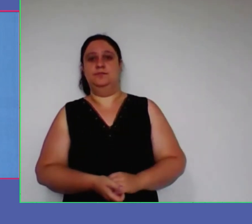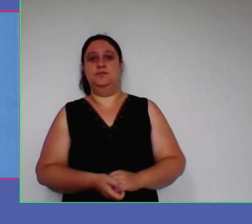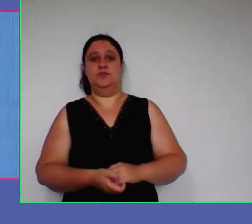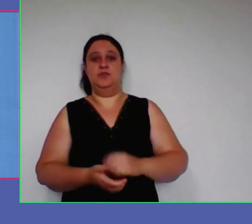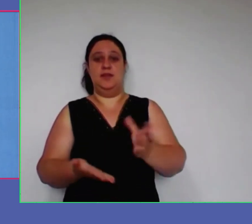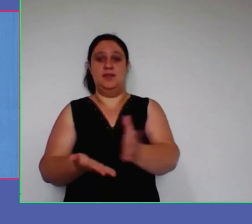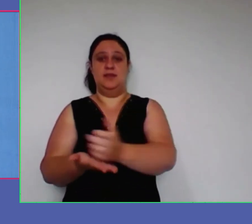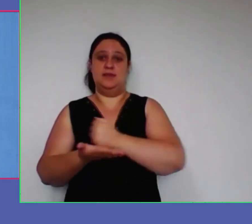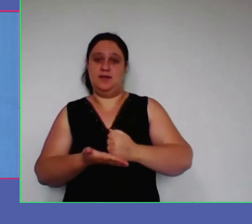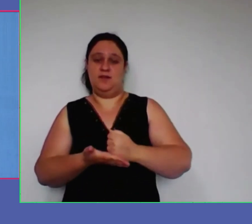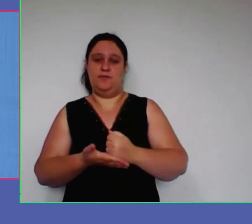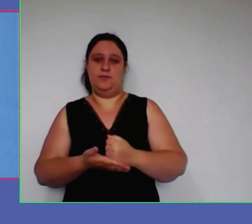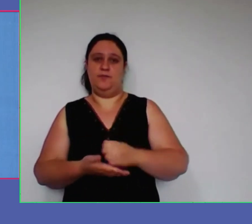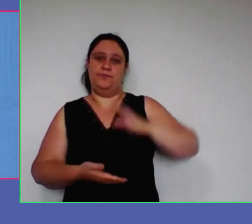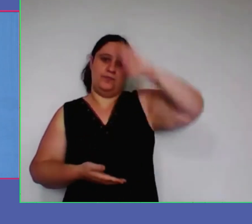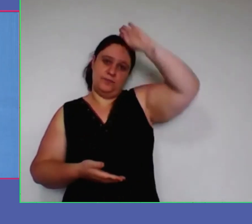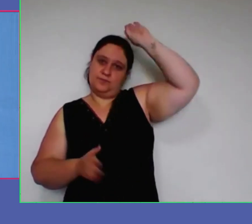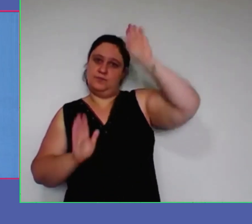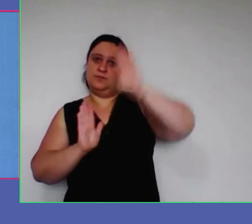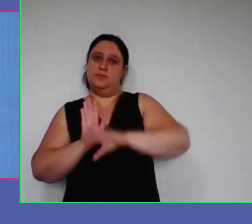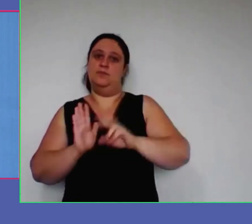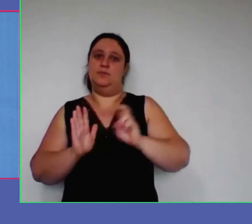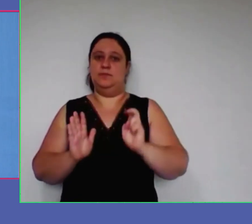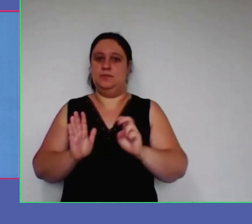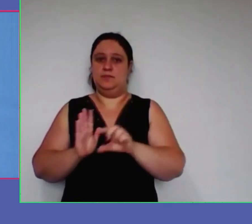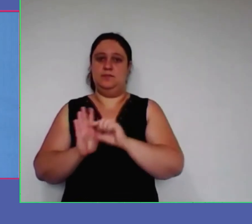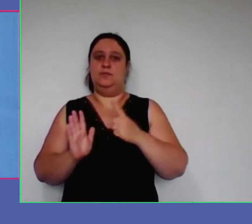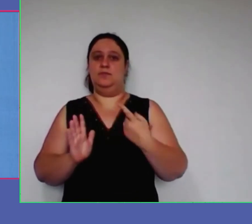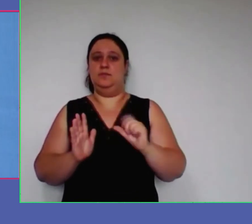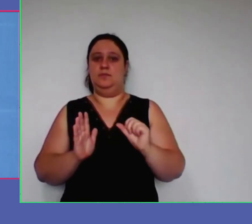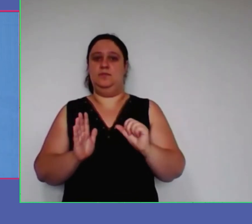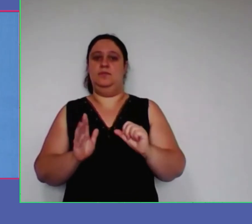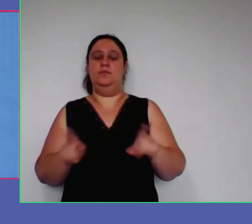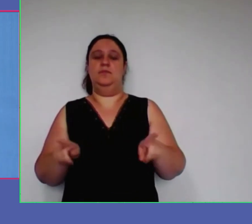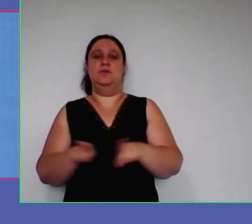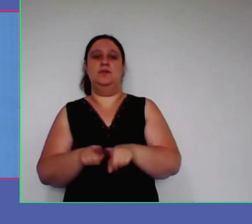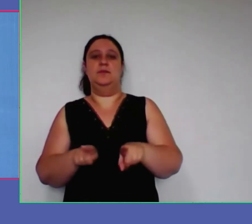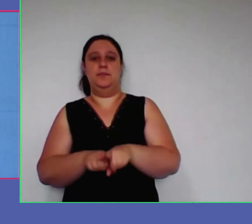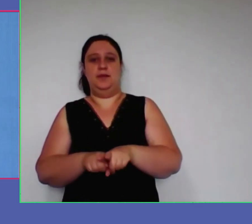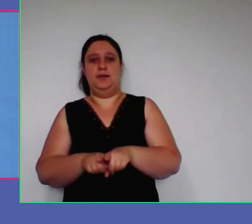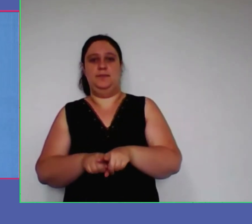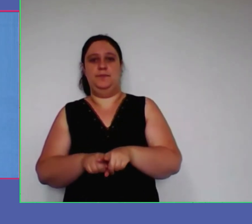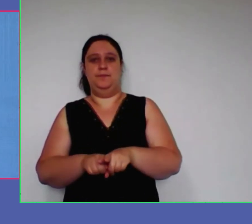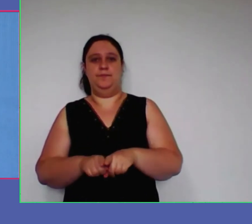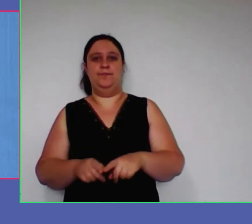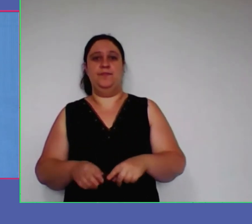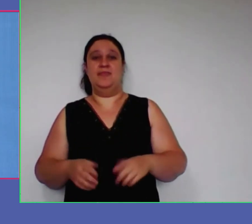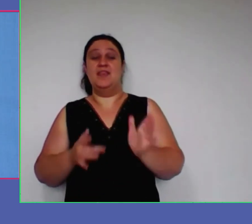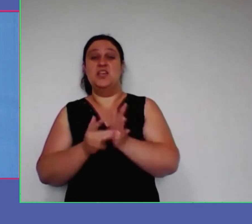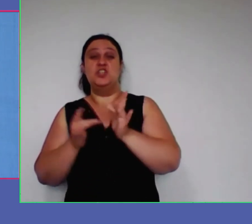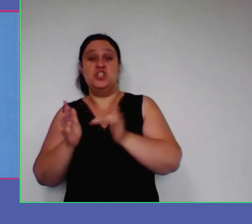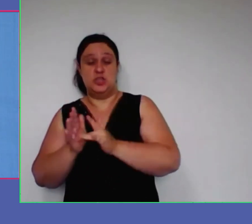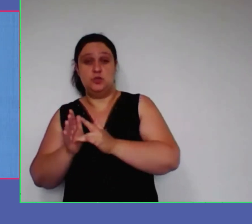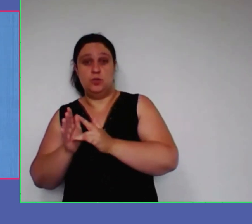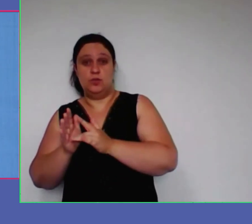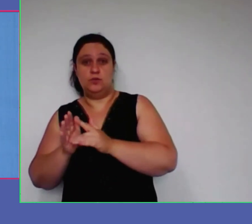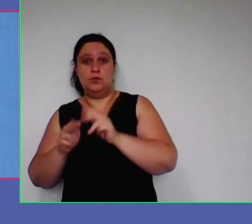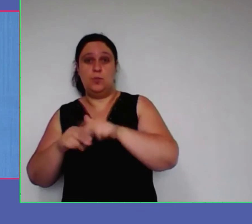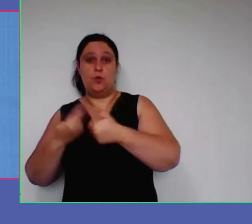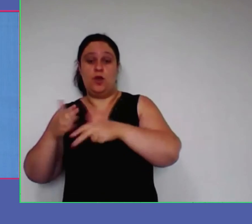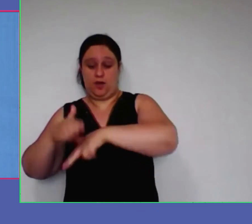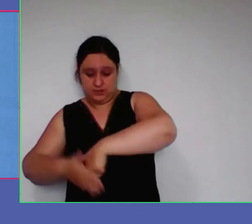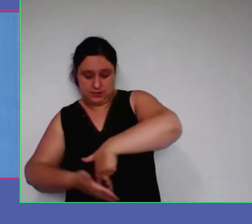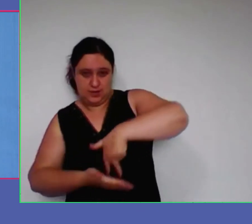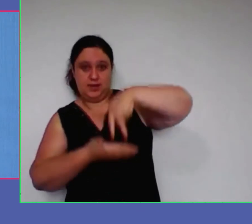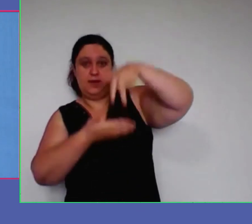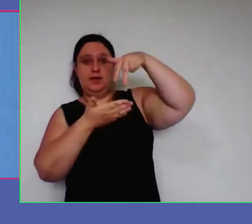Romanos 5,10, ele, muito mais, ele, pela sua vida, sua ressurreição, né, ele salvará